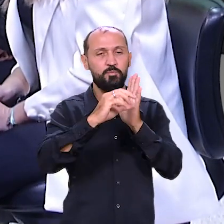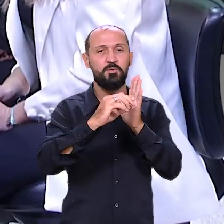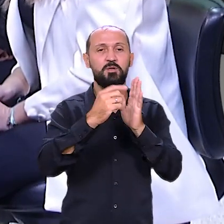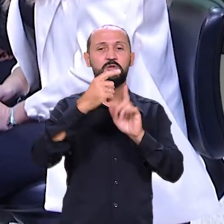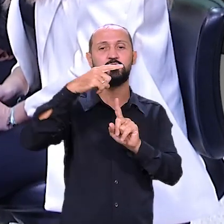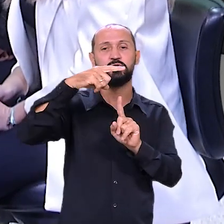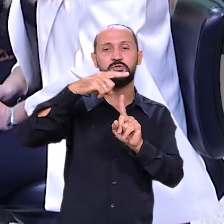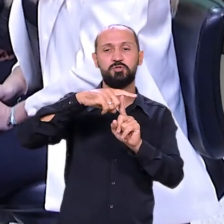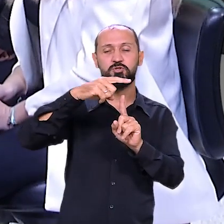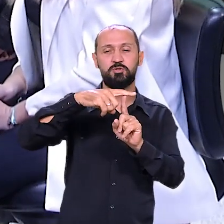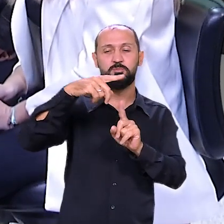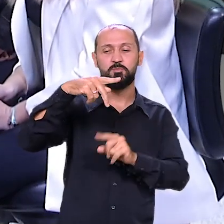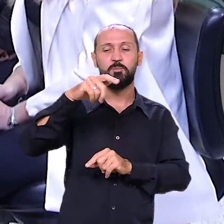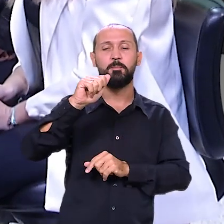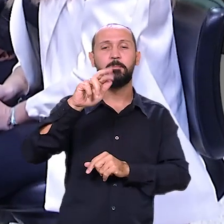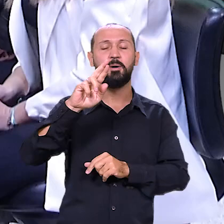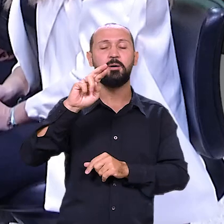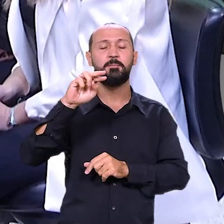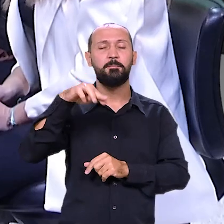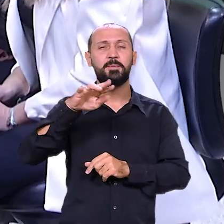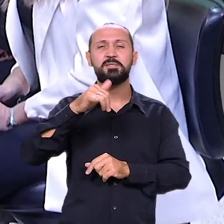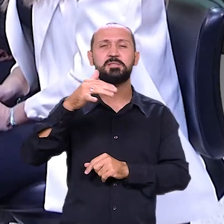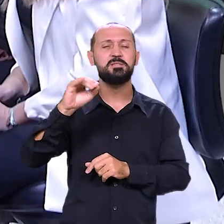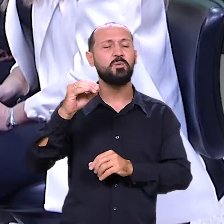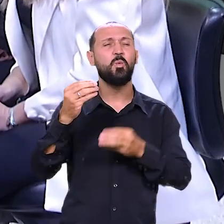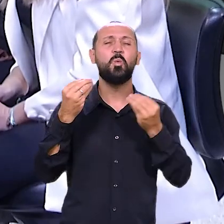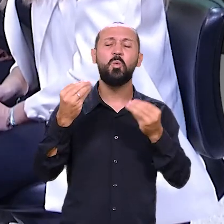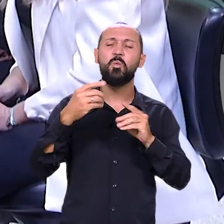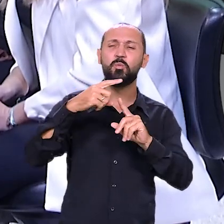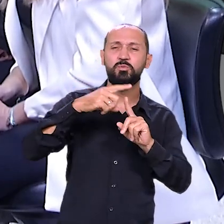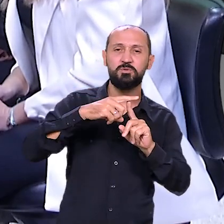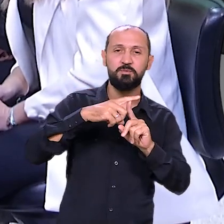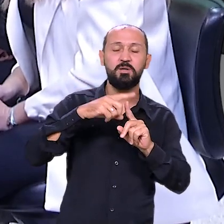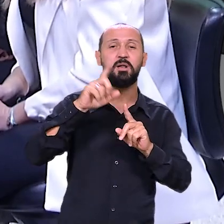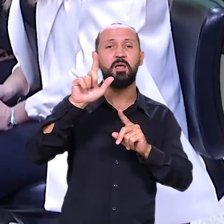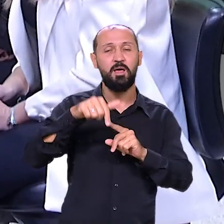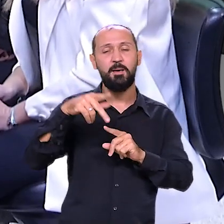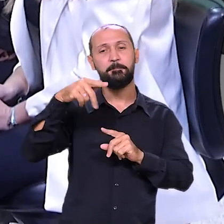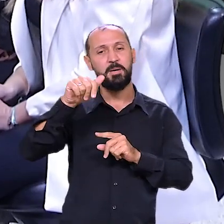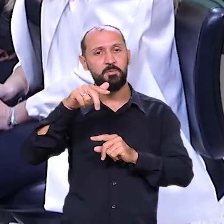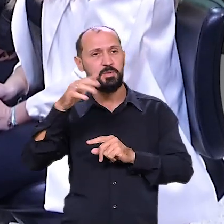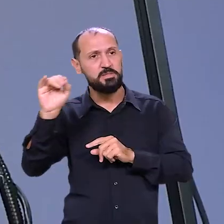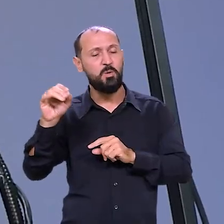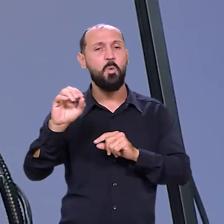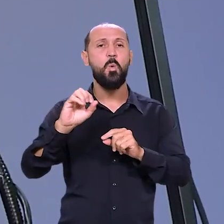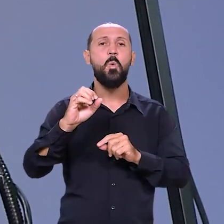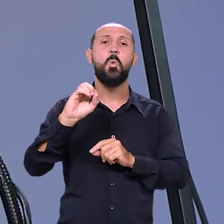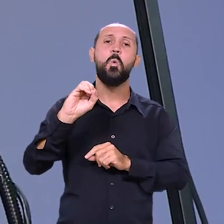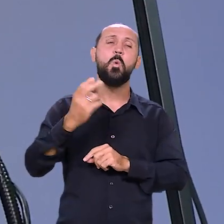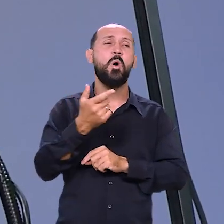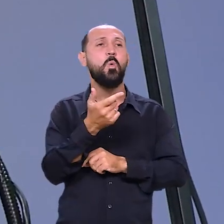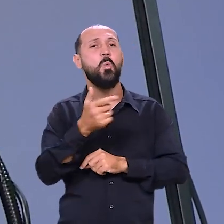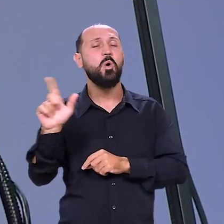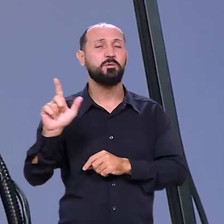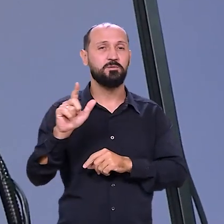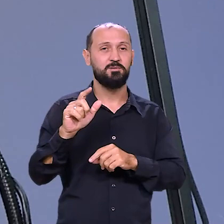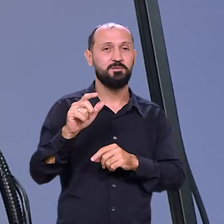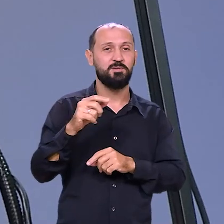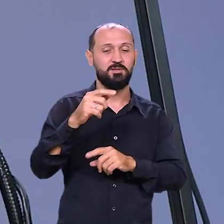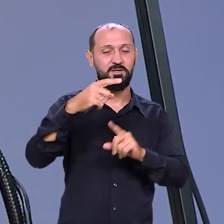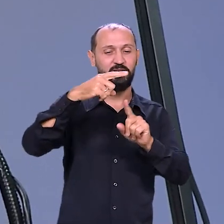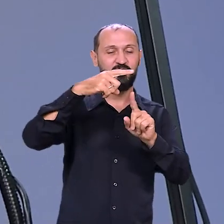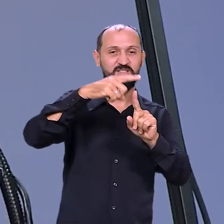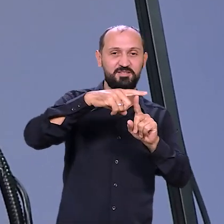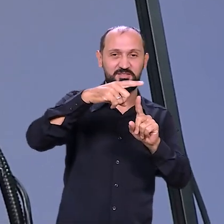queijo tipo parmesão. Mas como tipo parmesão? Ou ele é parmesão ou ele é um outro queijo. É